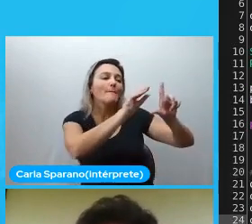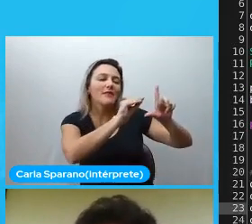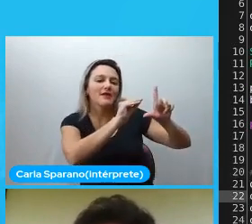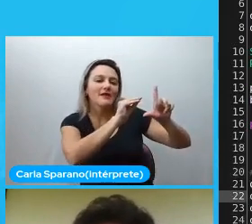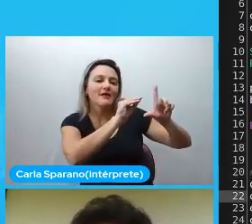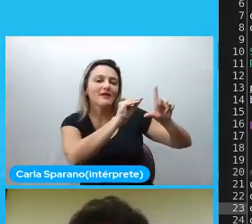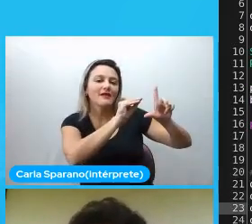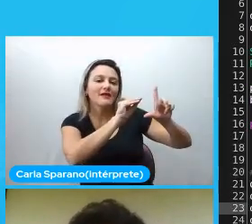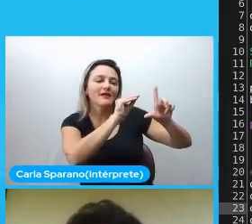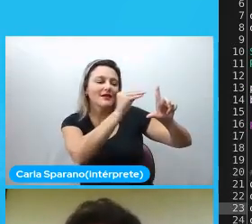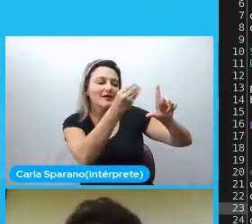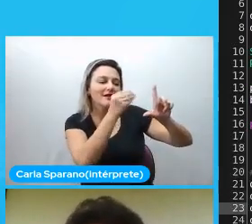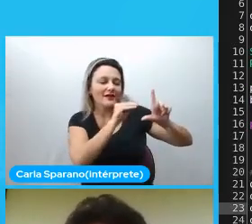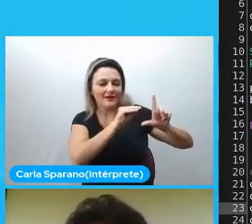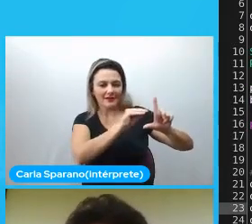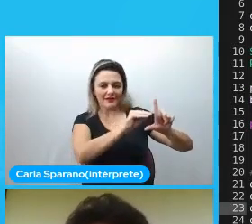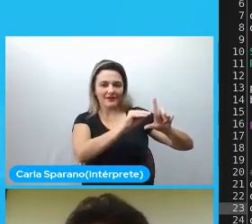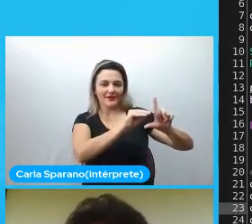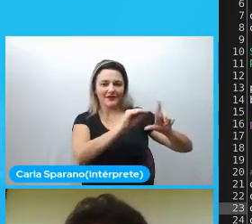galera, que é o Voltmix.